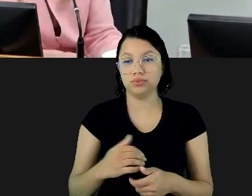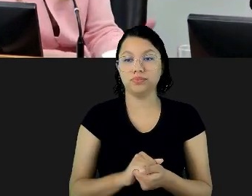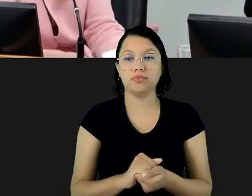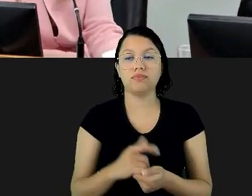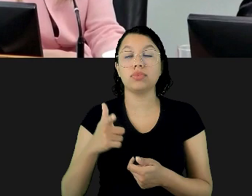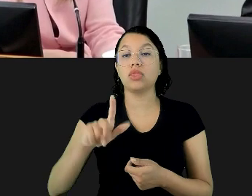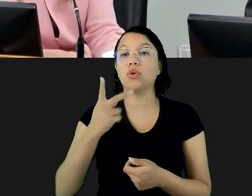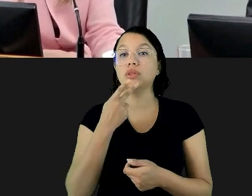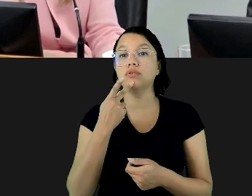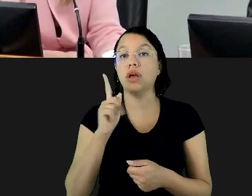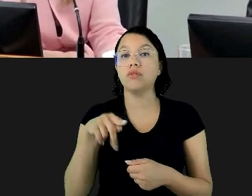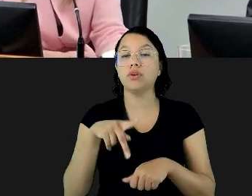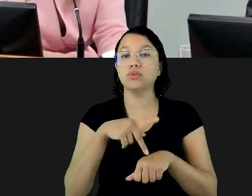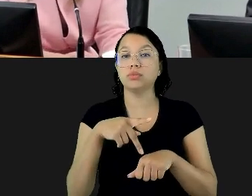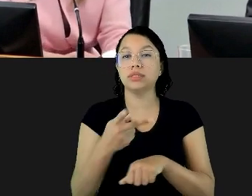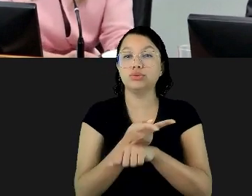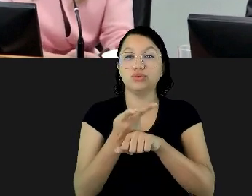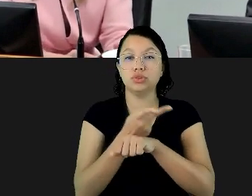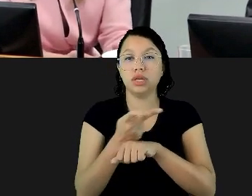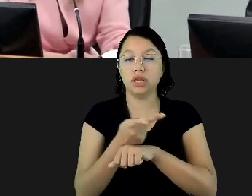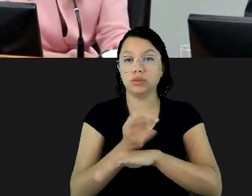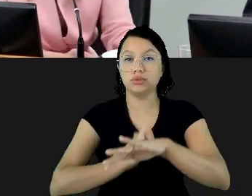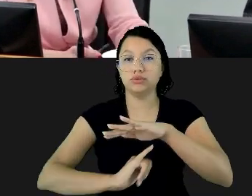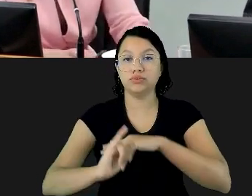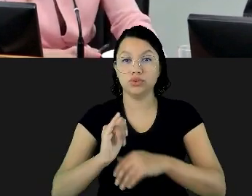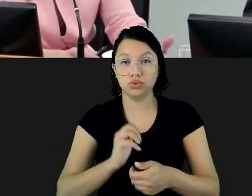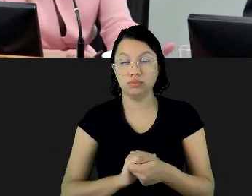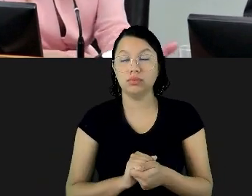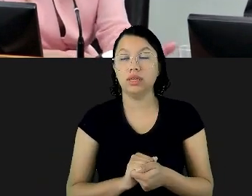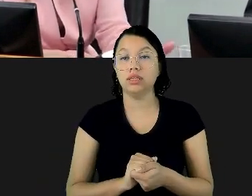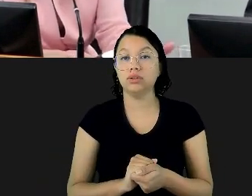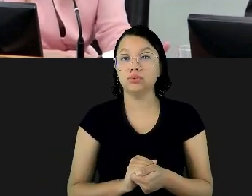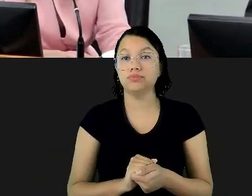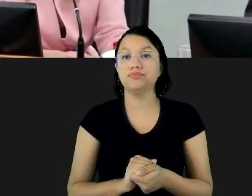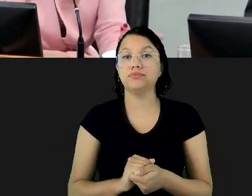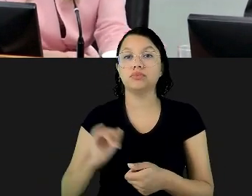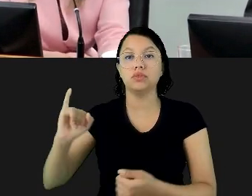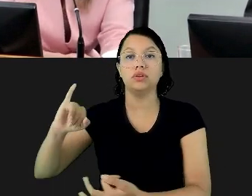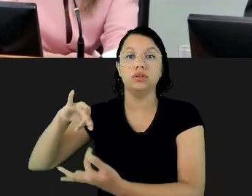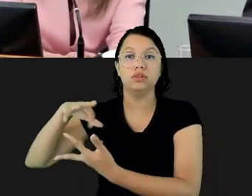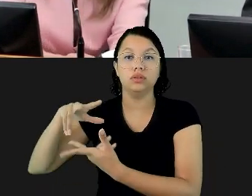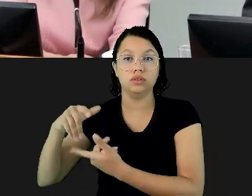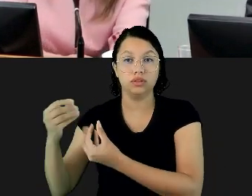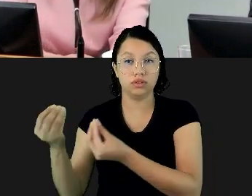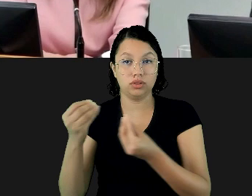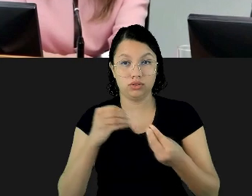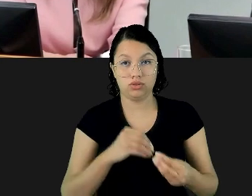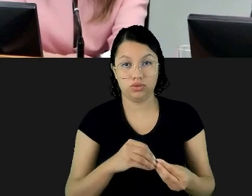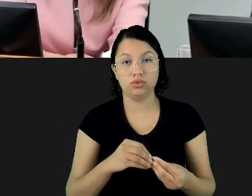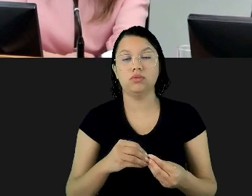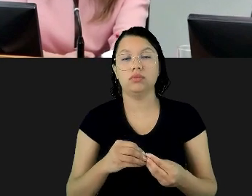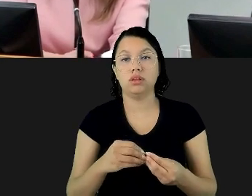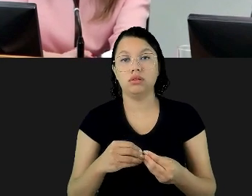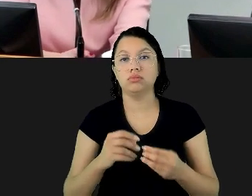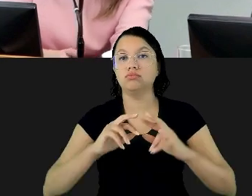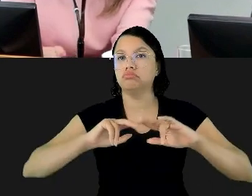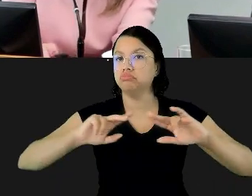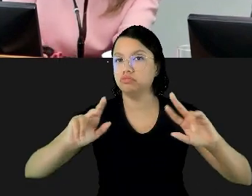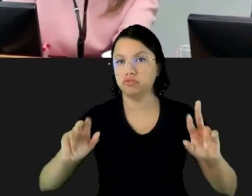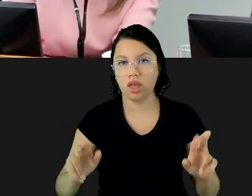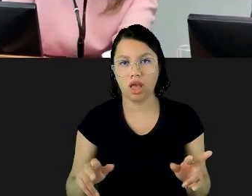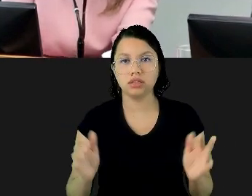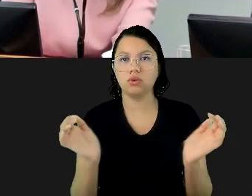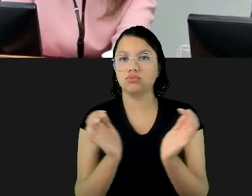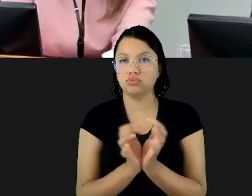financiamentos internacionais de forma múltipla e conjunta para a conclusão da estrutura física e também